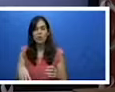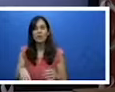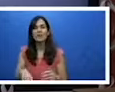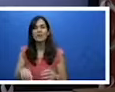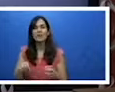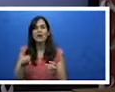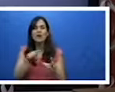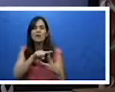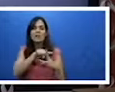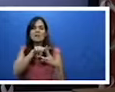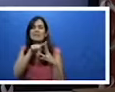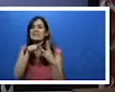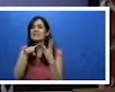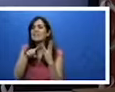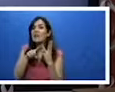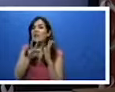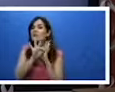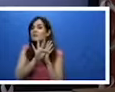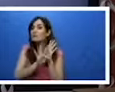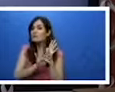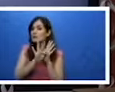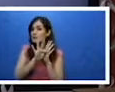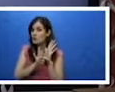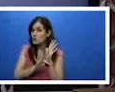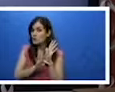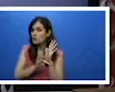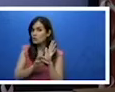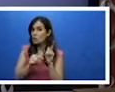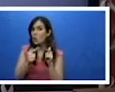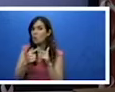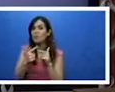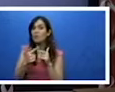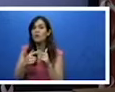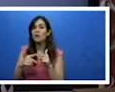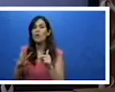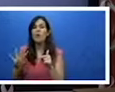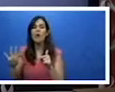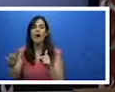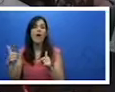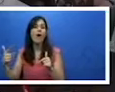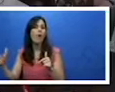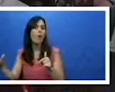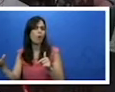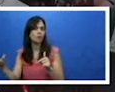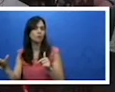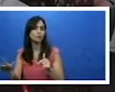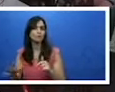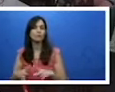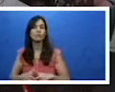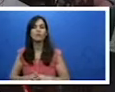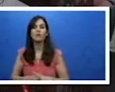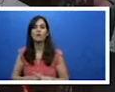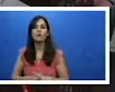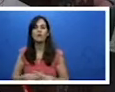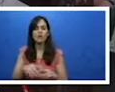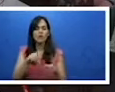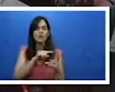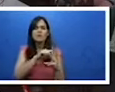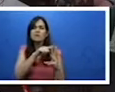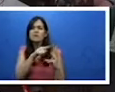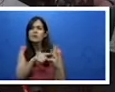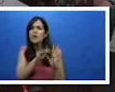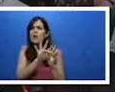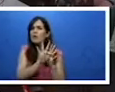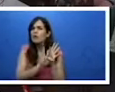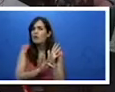3, né? Porque o quarto ele é até uma continuação de um outro. Esses 3 fragmentos de textos,